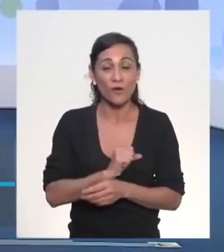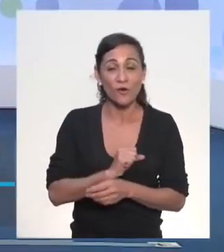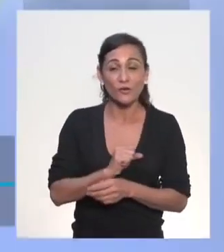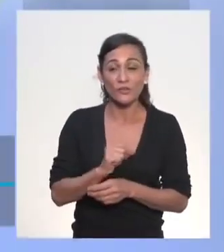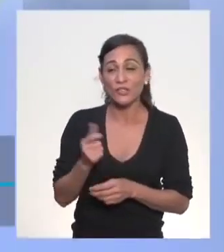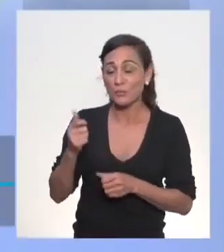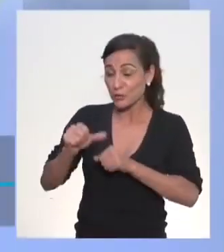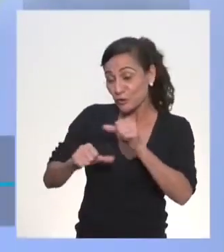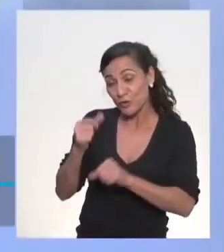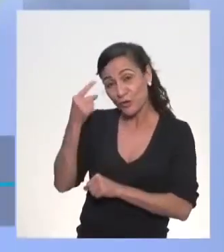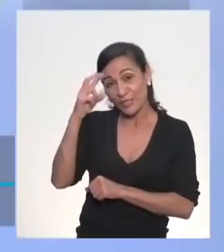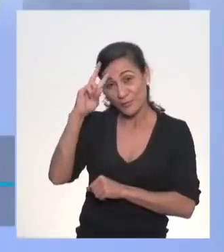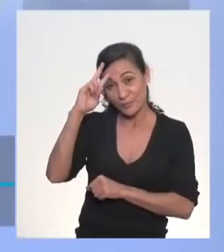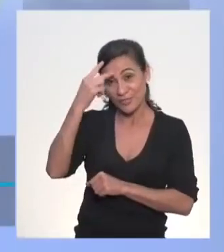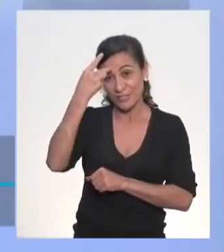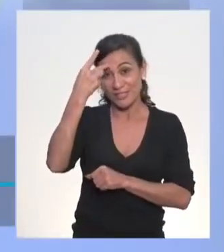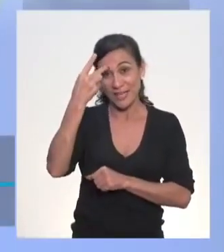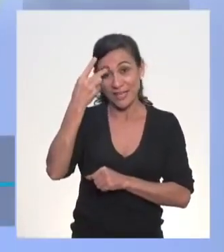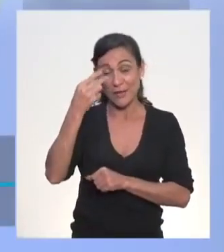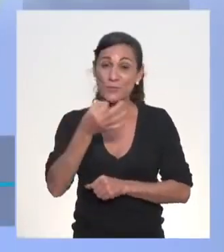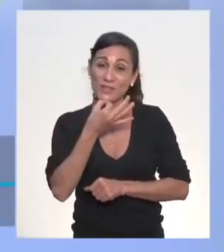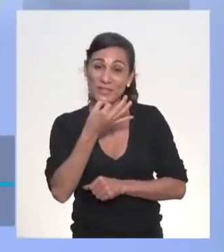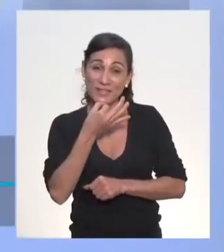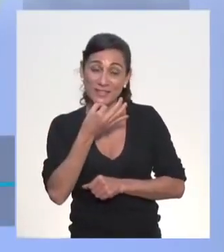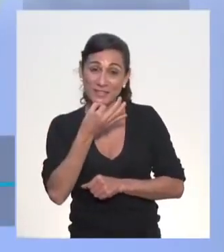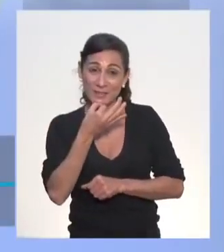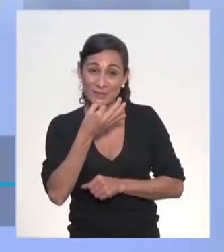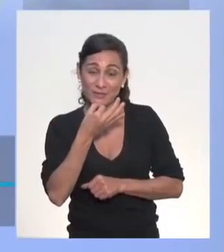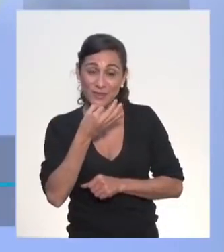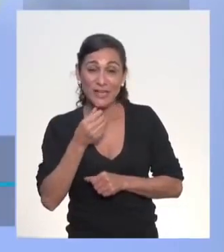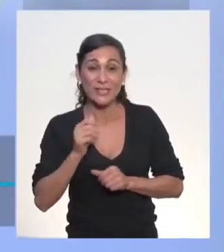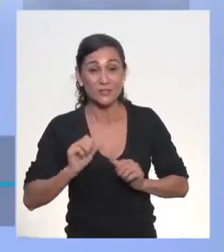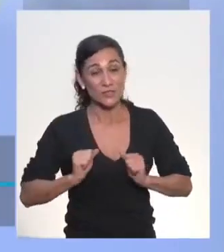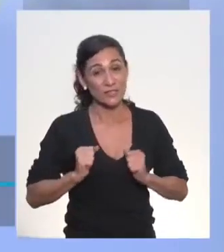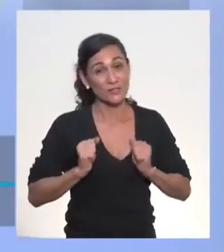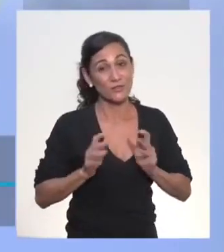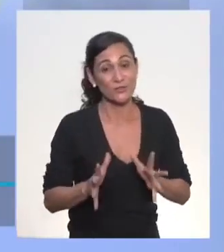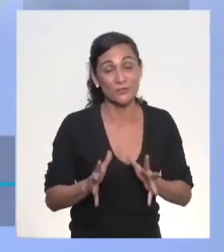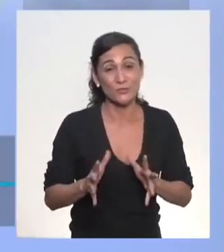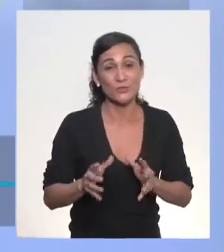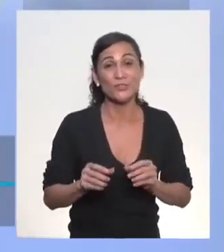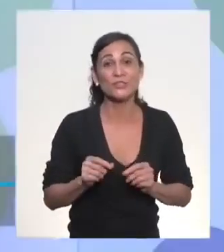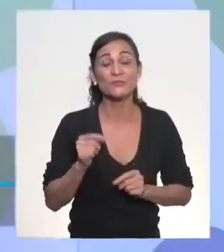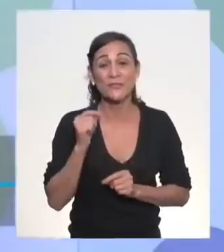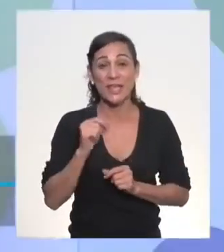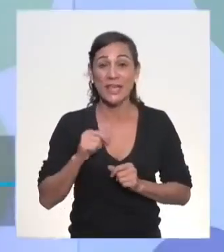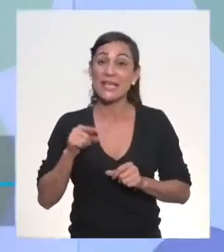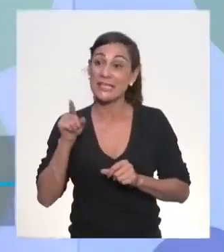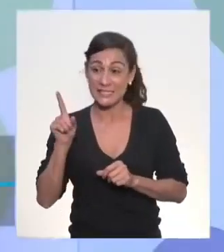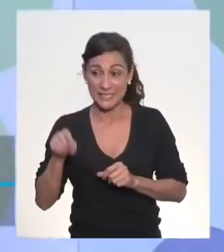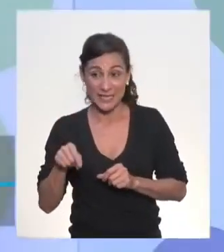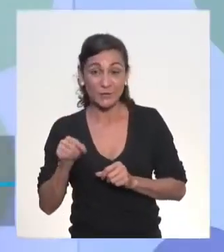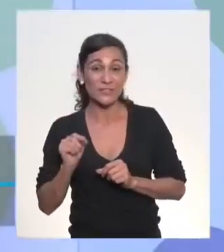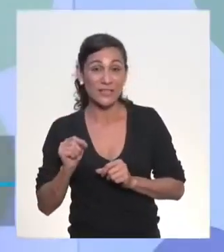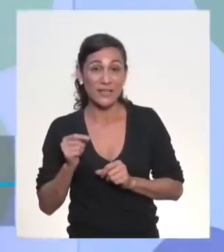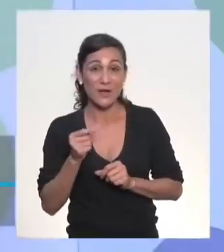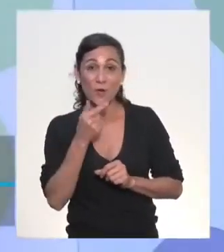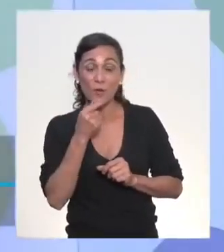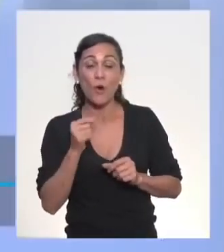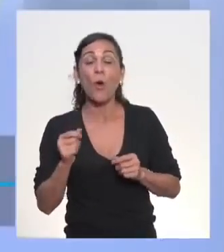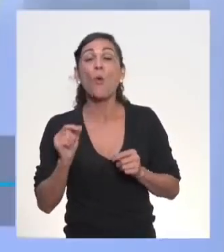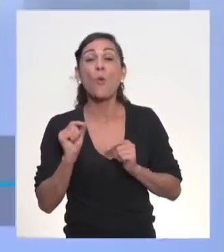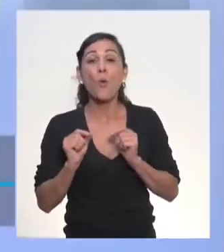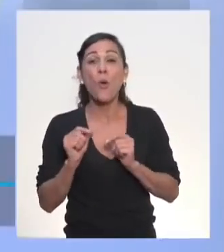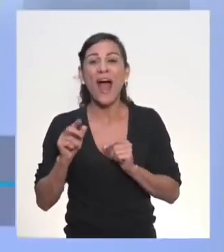mais vida. É uma pessoa que muda de opinião, que muda de atitude, ou seja, tem profundidade. Esse é o profundo. Profundo. Tá. O